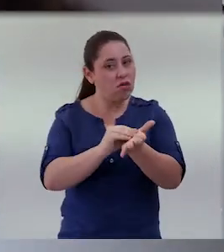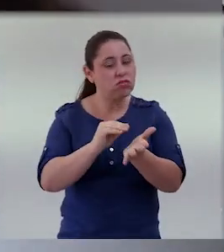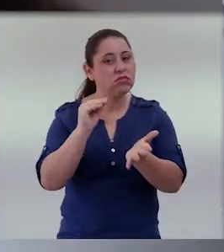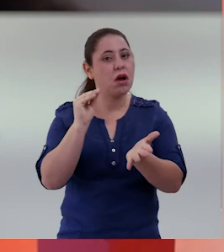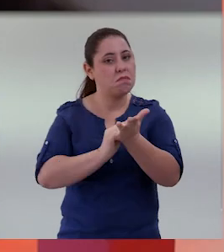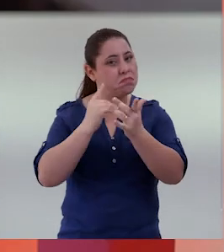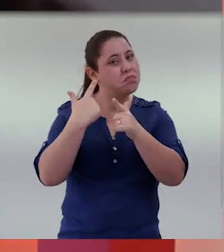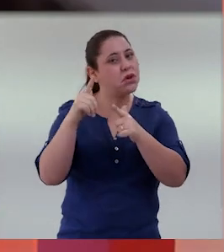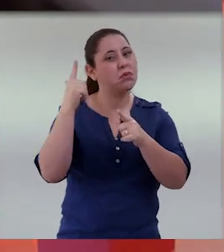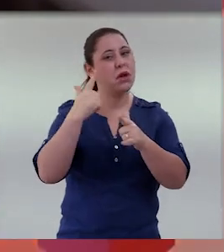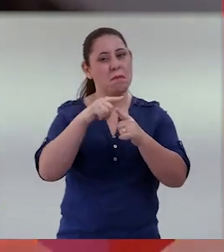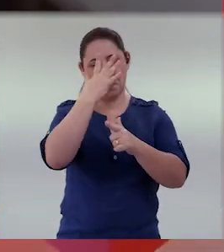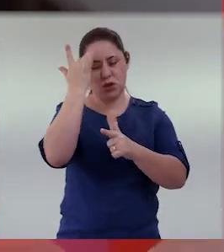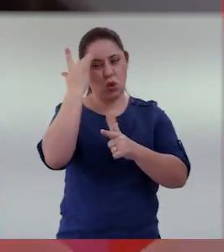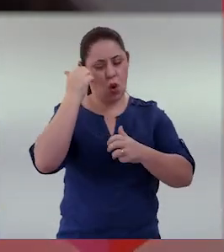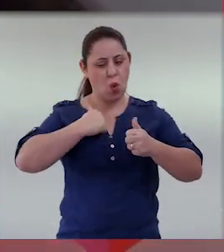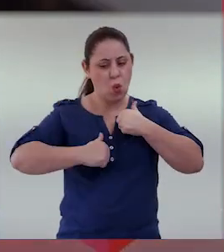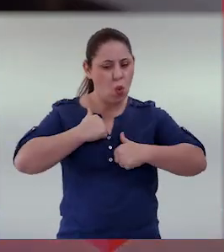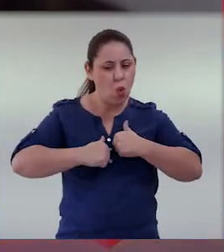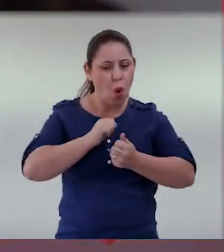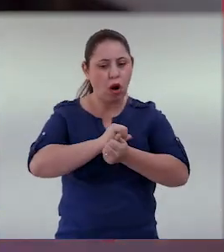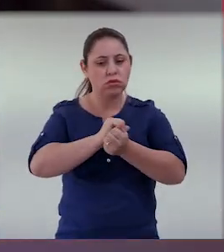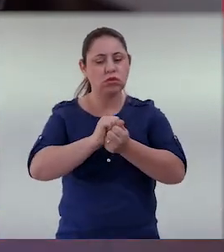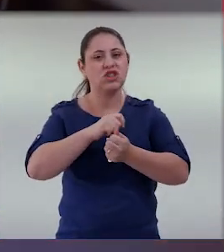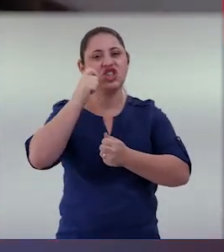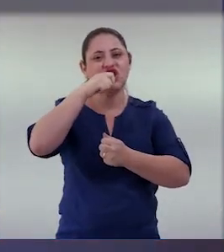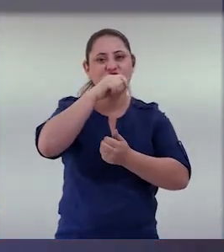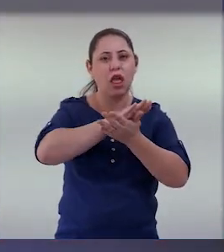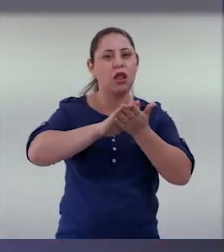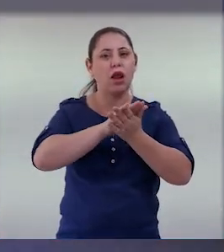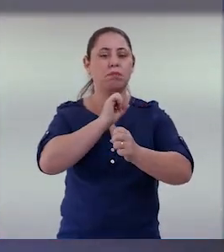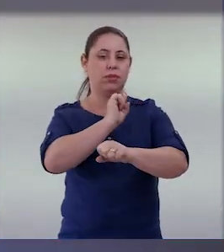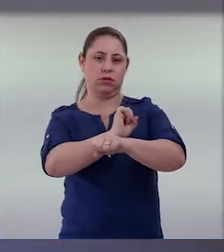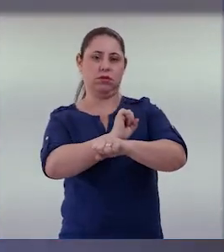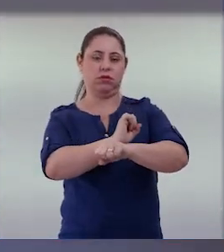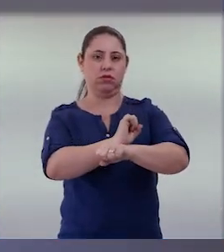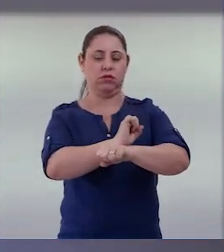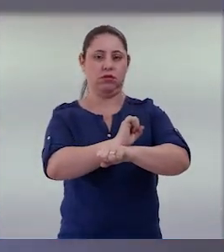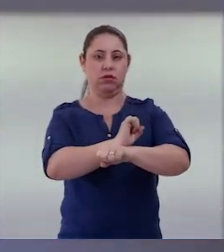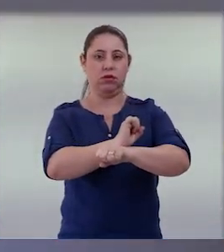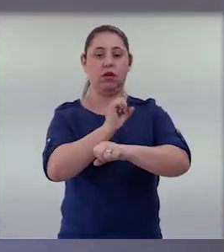higiene pessoal. Tem gente que fica sem tomar banho, sem